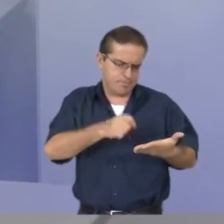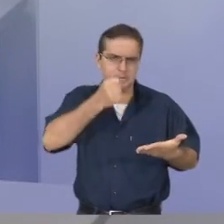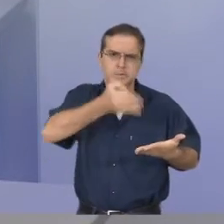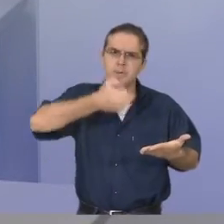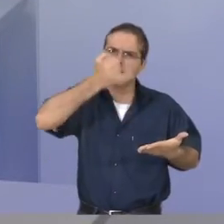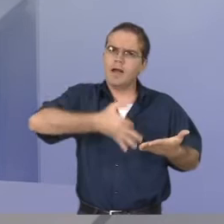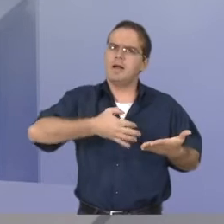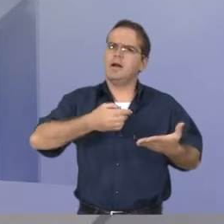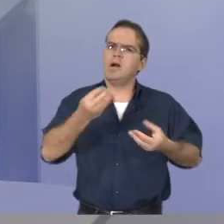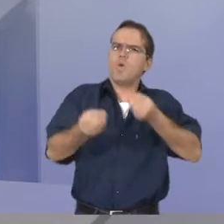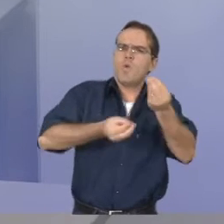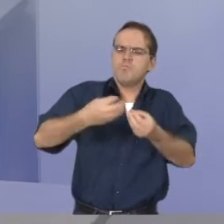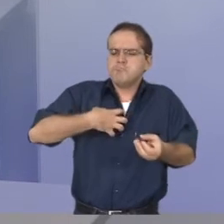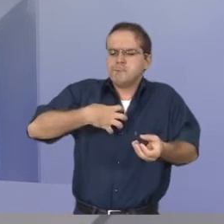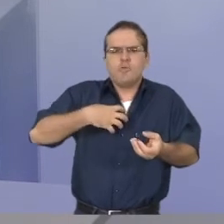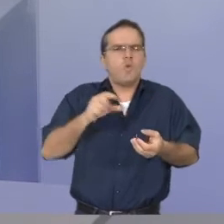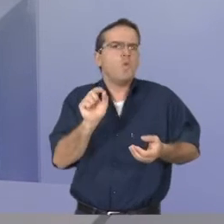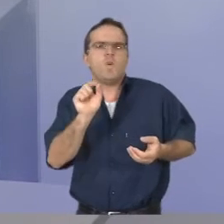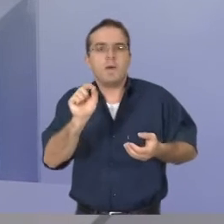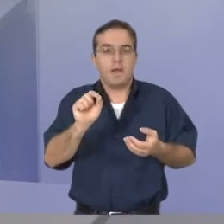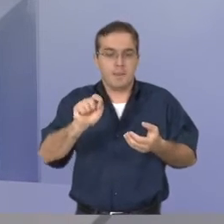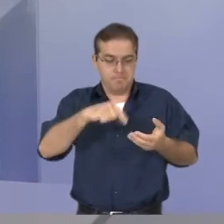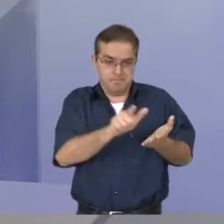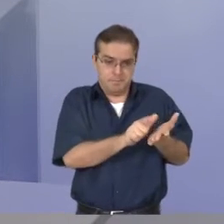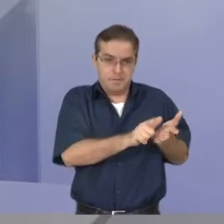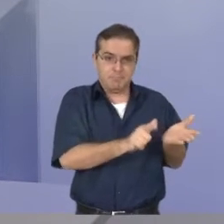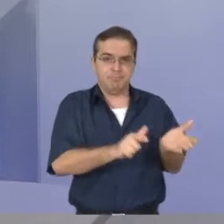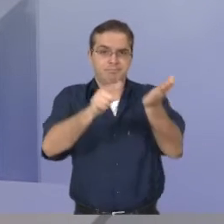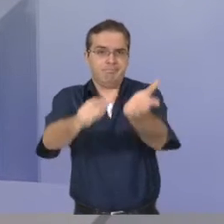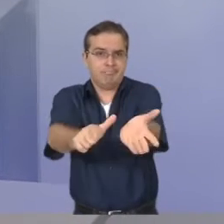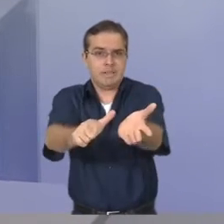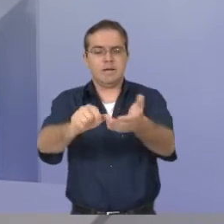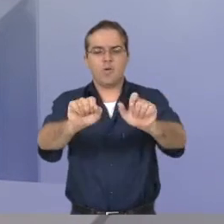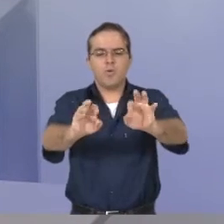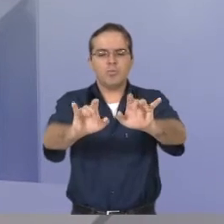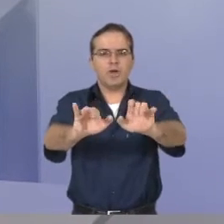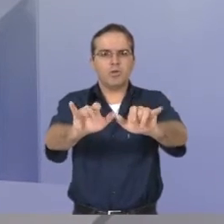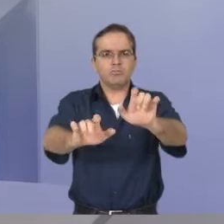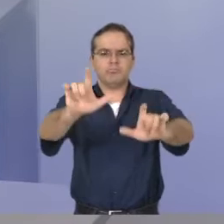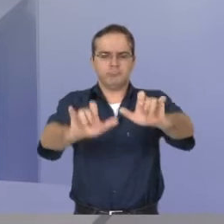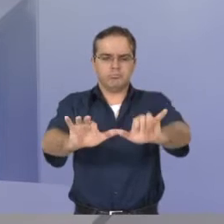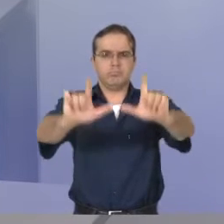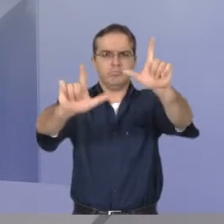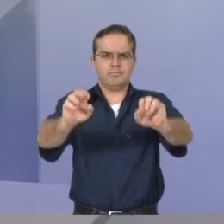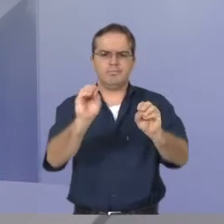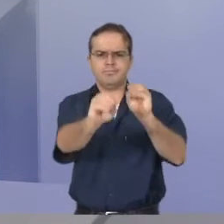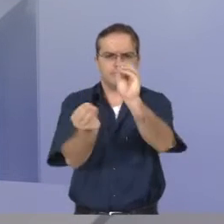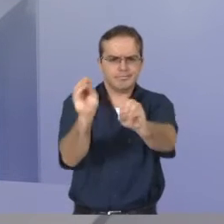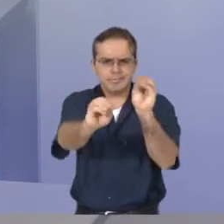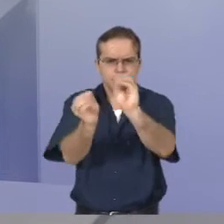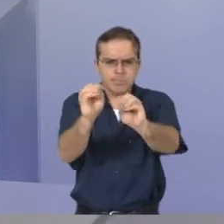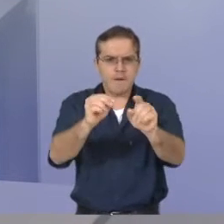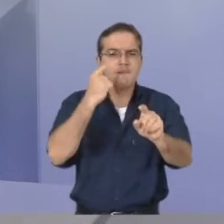os de VFC, que produzem gráficos. Aí a gente analisa esses gráficos e vê se houve alguma variabilidade de acordo com o vídeo que